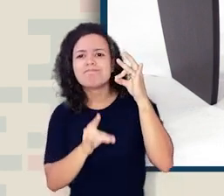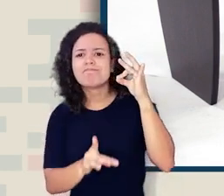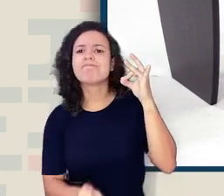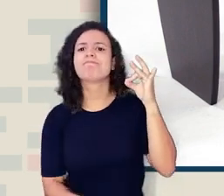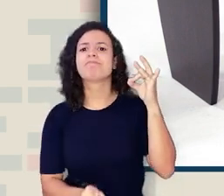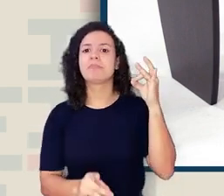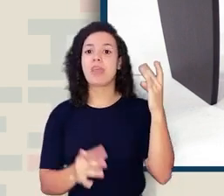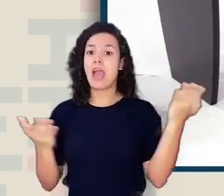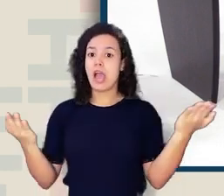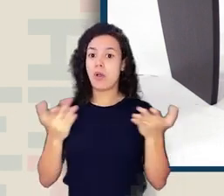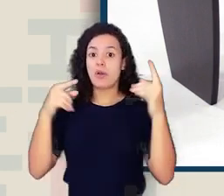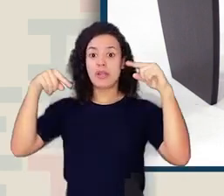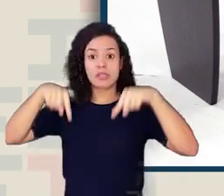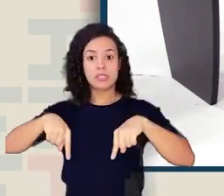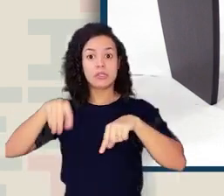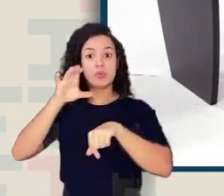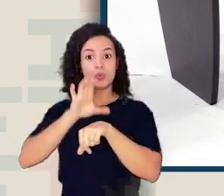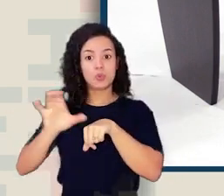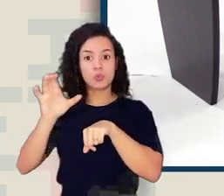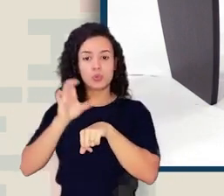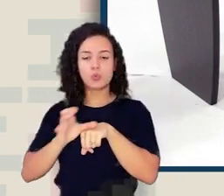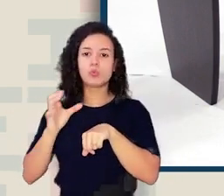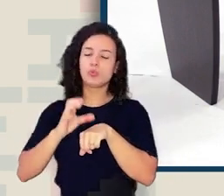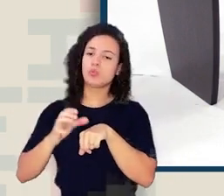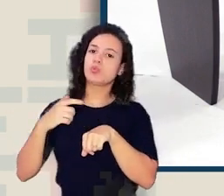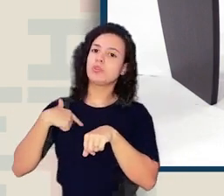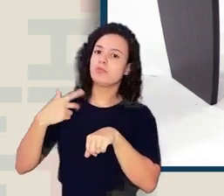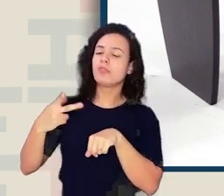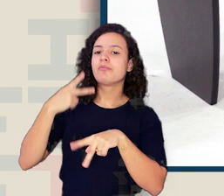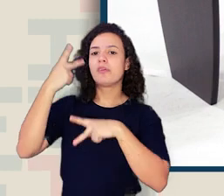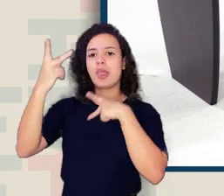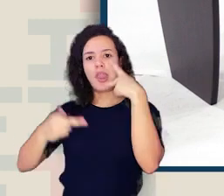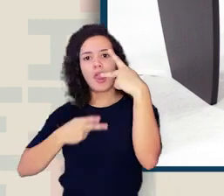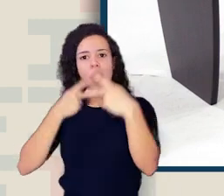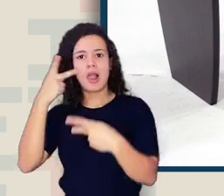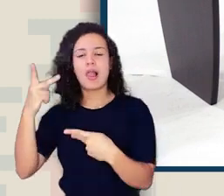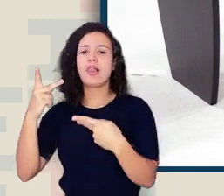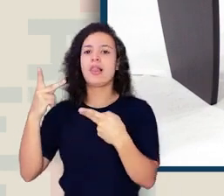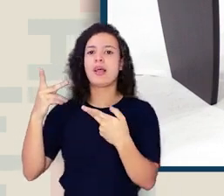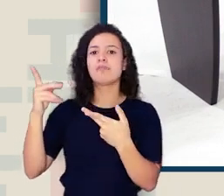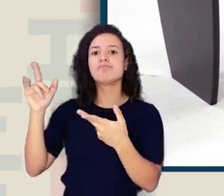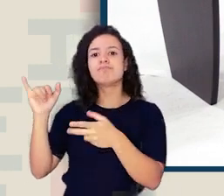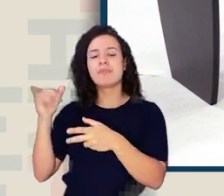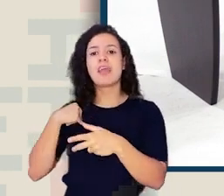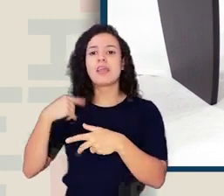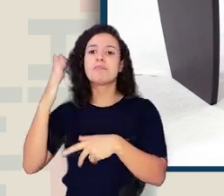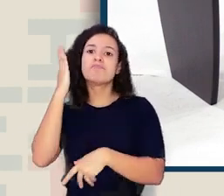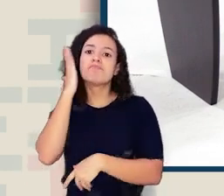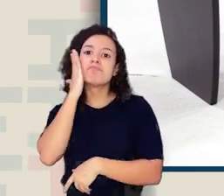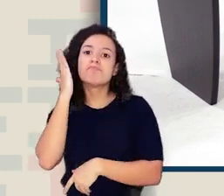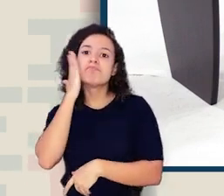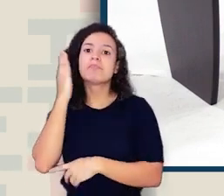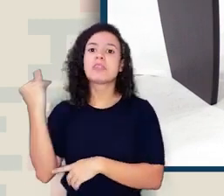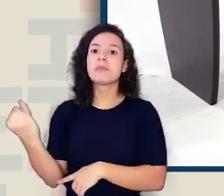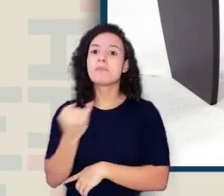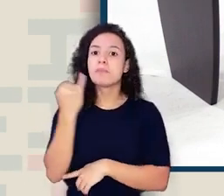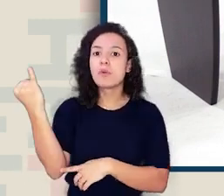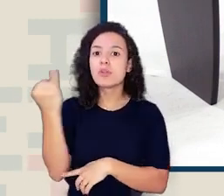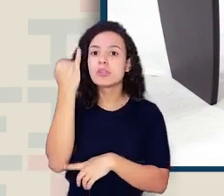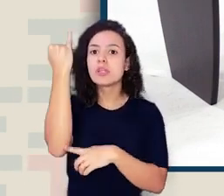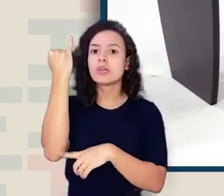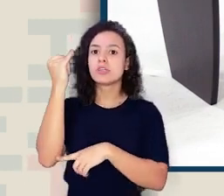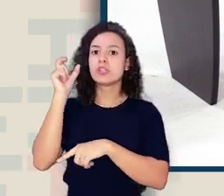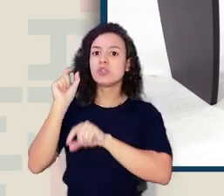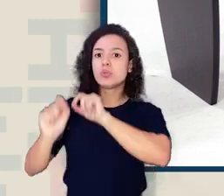que, claro, aqui nesse primeiro momento eu vou sinalizar como vetores importantes para vocês entenderem as